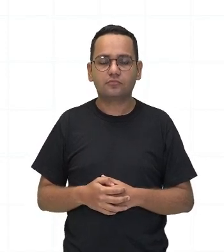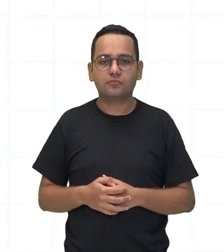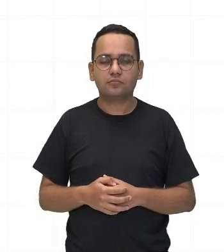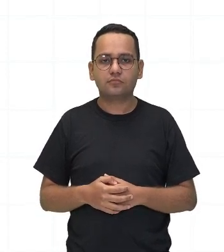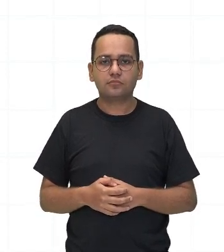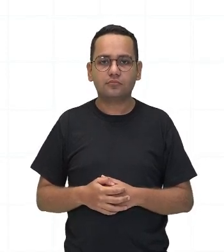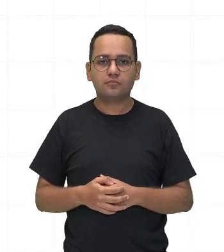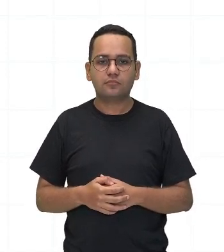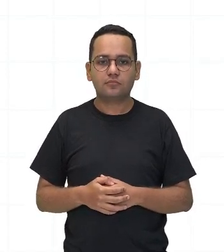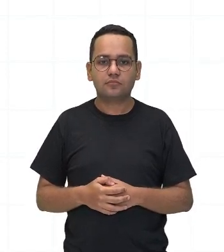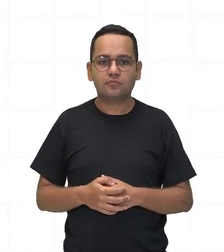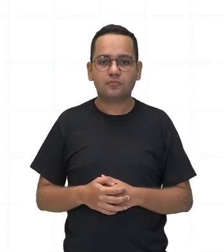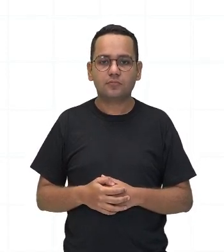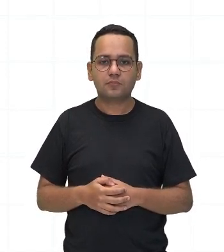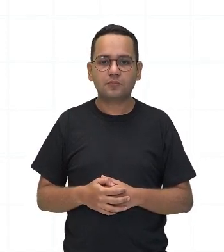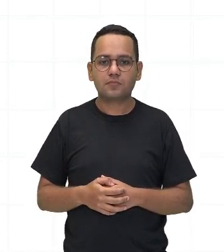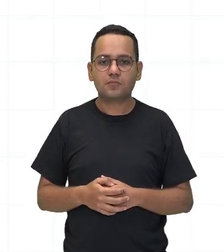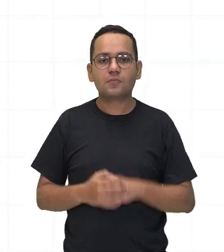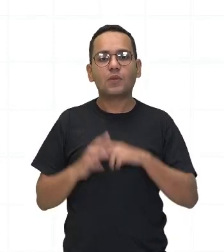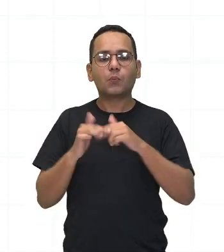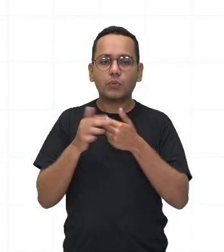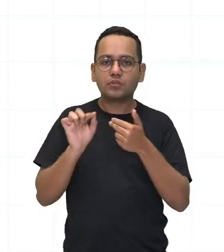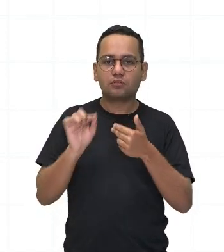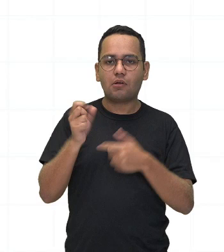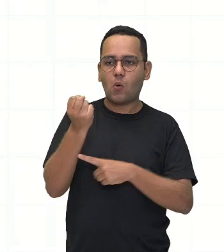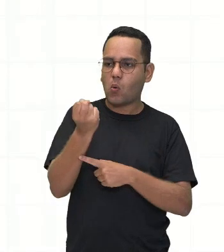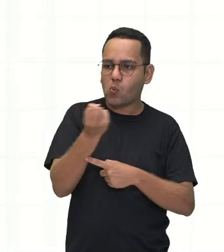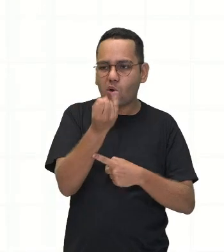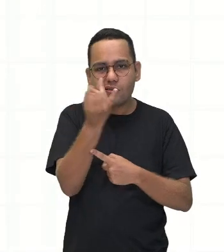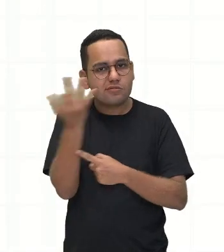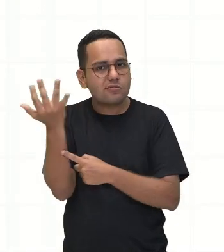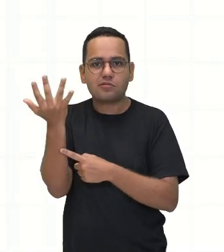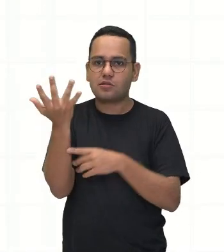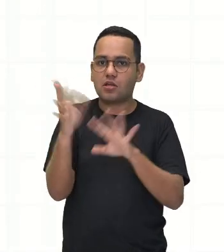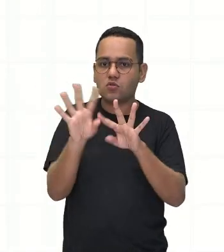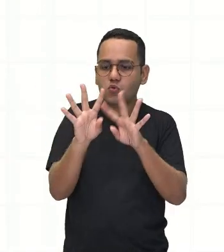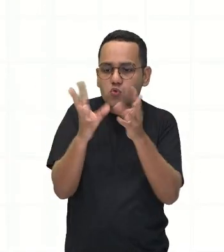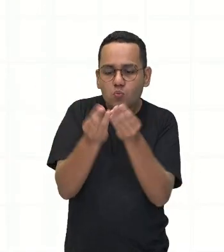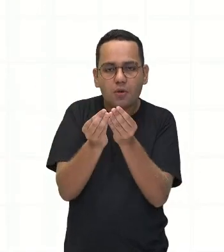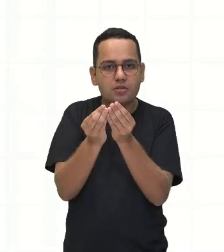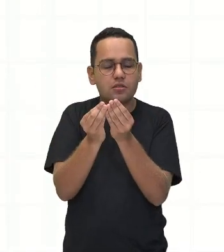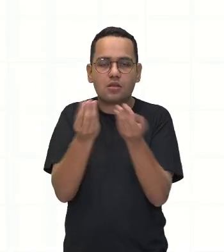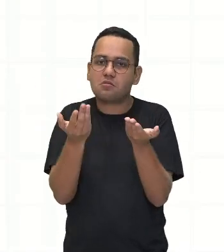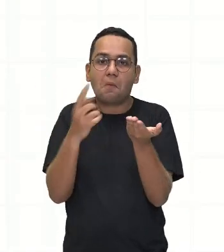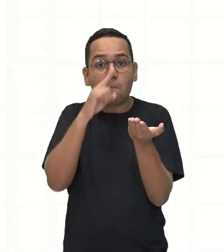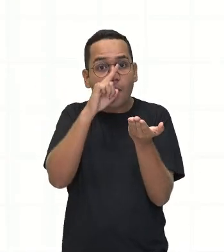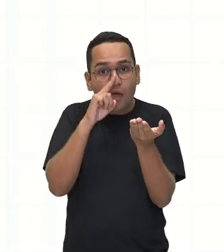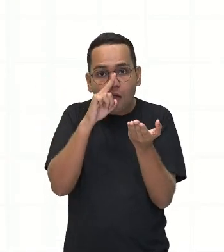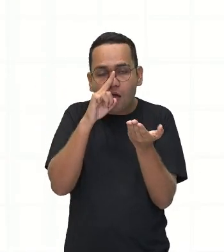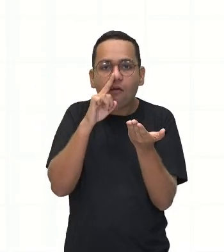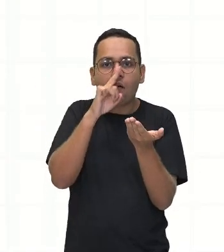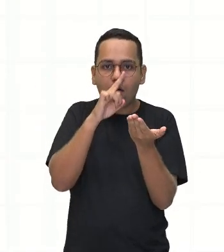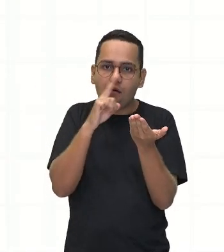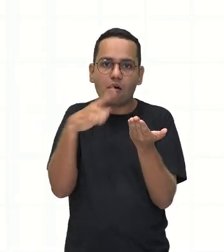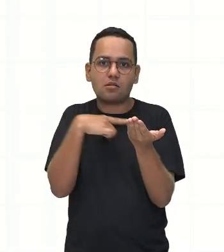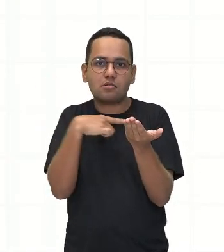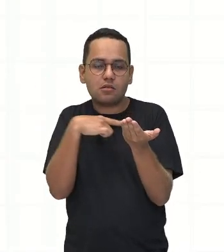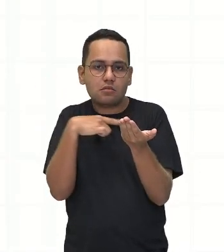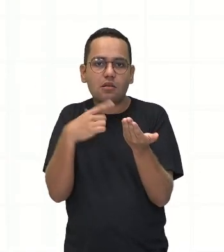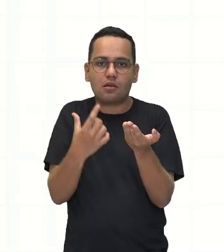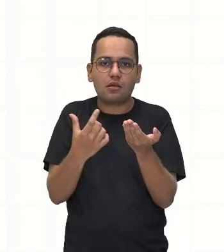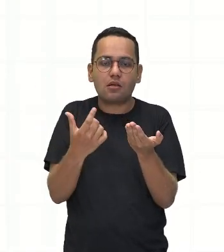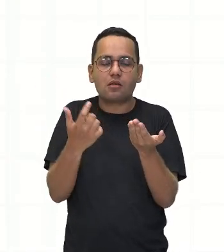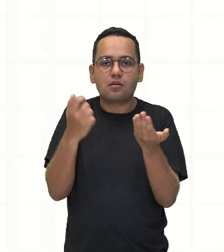uma quantidade de substâncias nocivas, a presença de